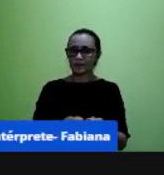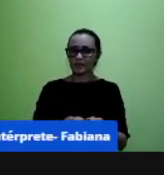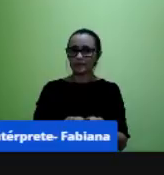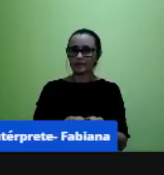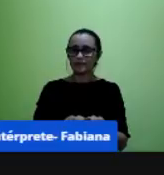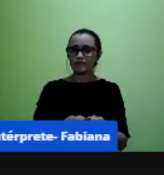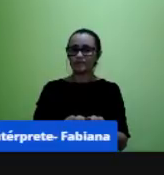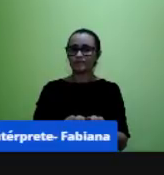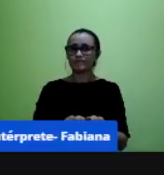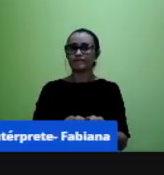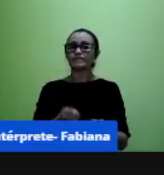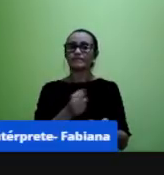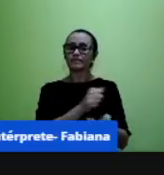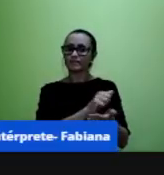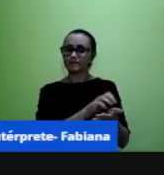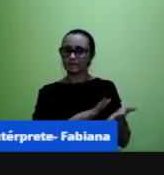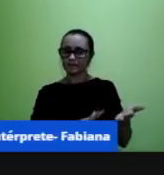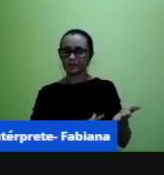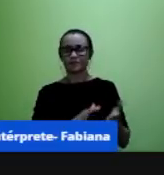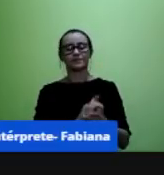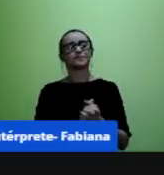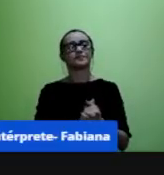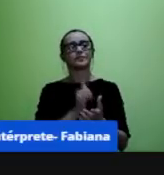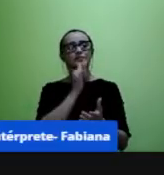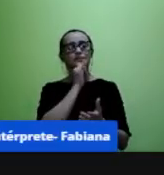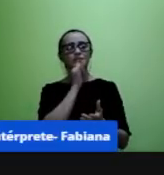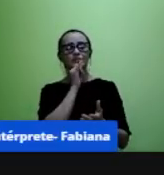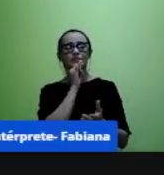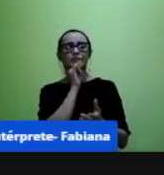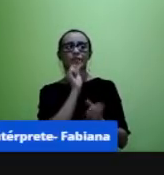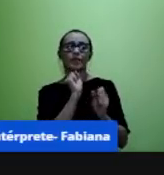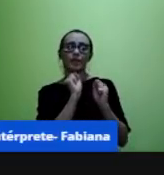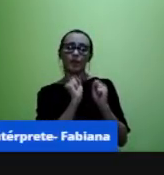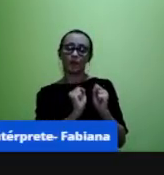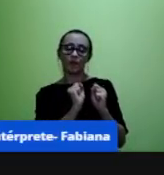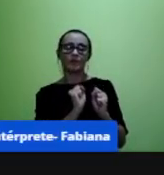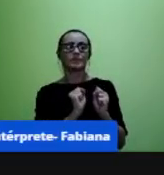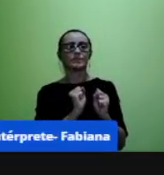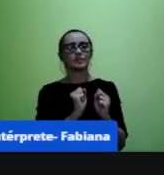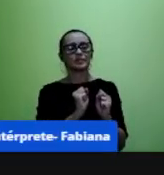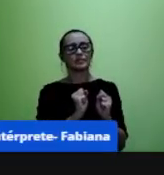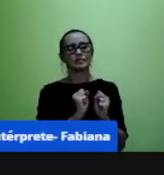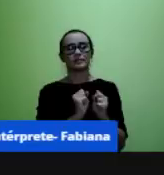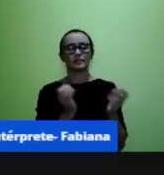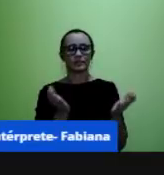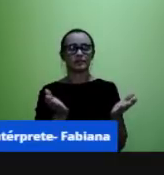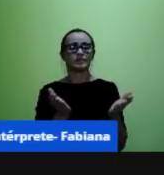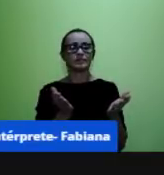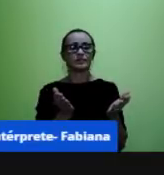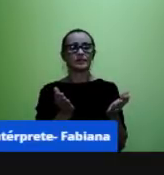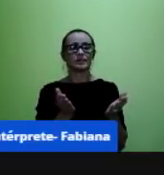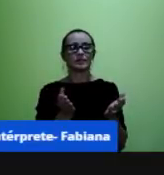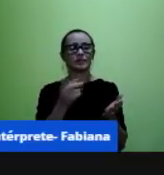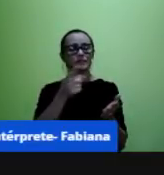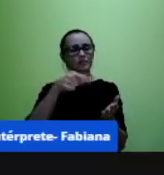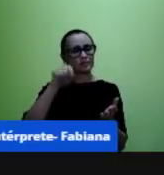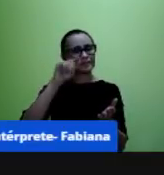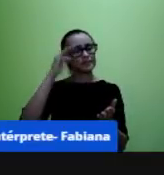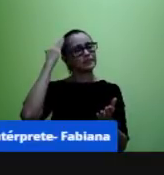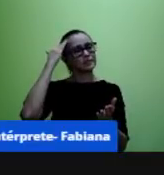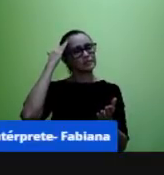Por exemplo, assim, eu posso qualitativamente, uma explicação melhor para entender,